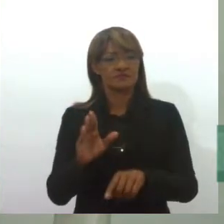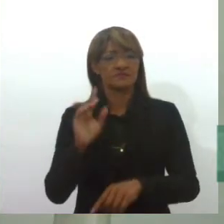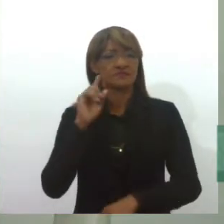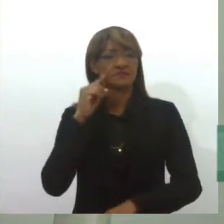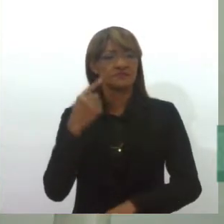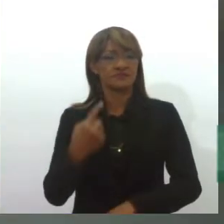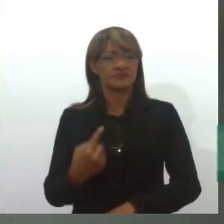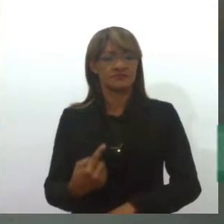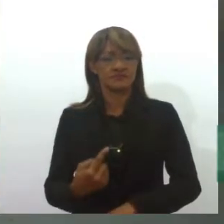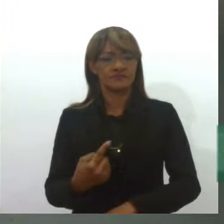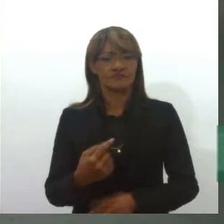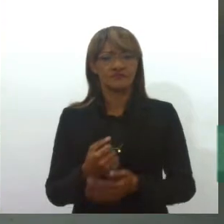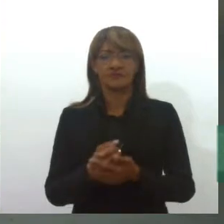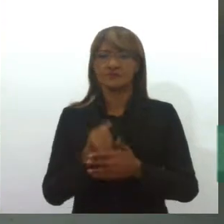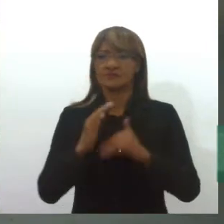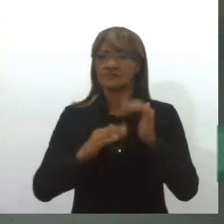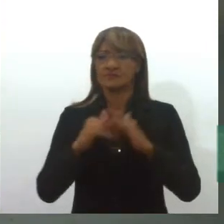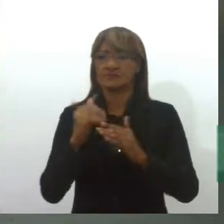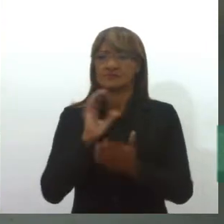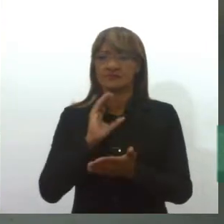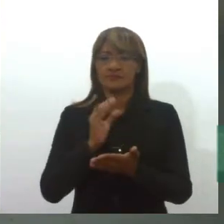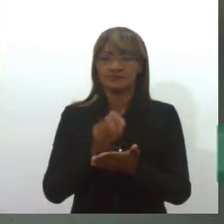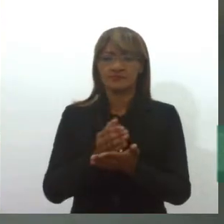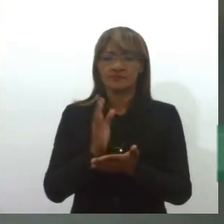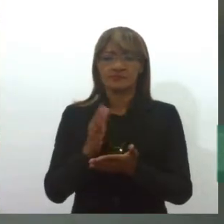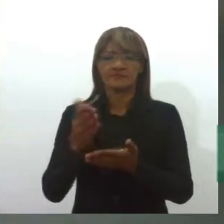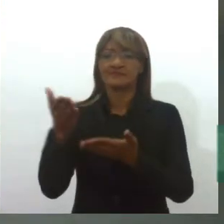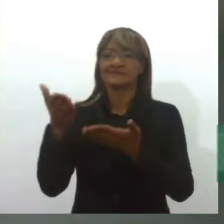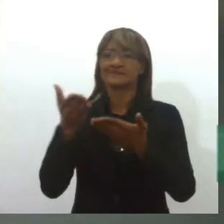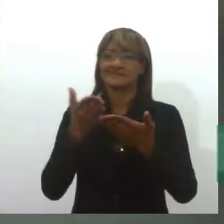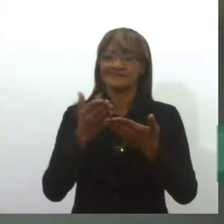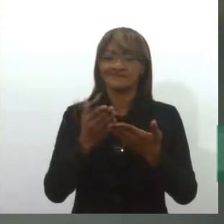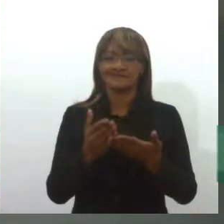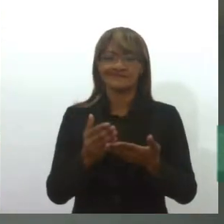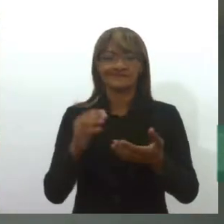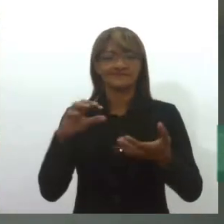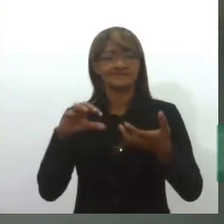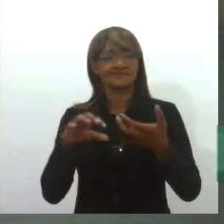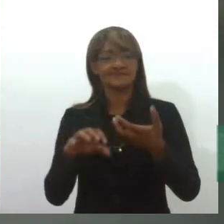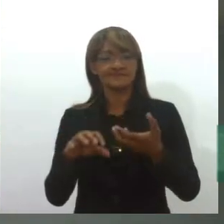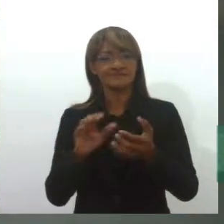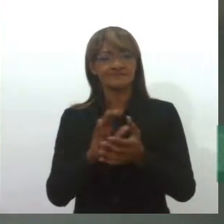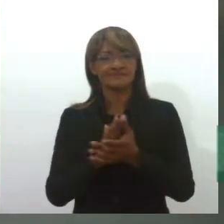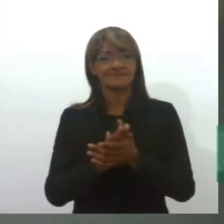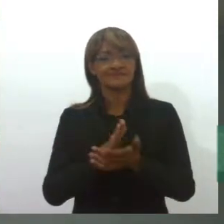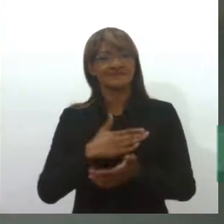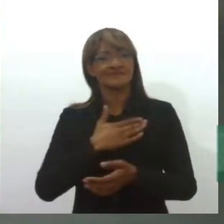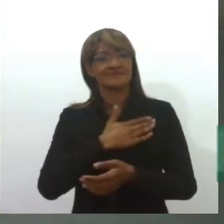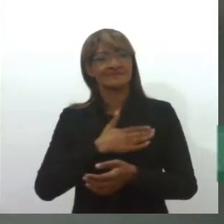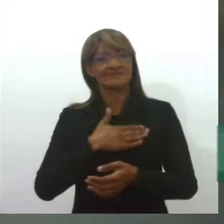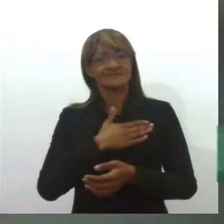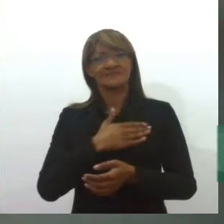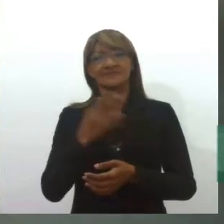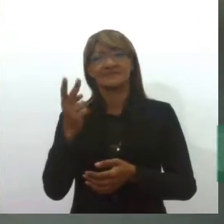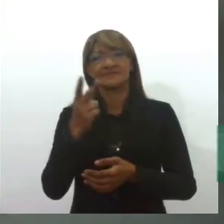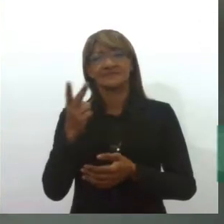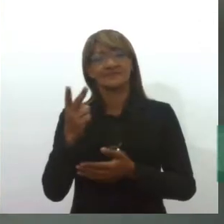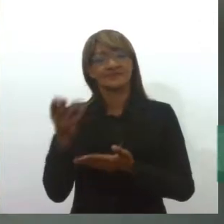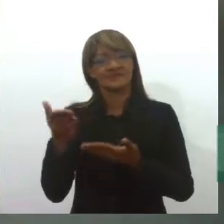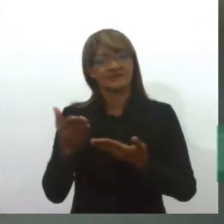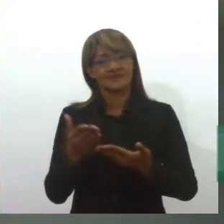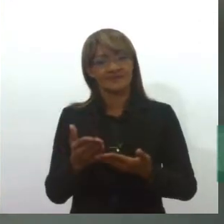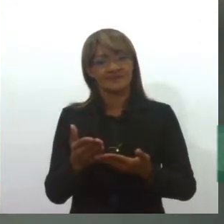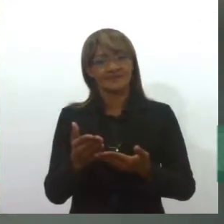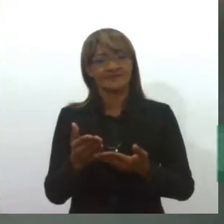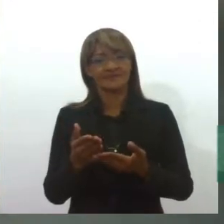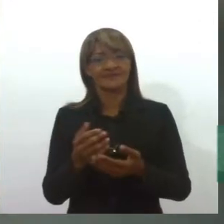Santana. Sejam muito bem-vindos aqui ao programa Congresso em Pauta. É uma satisfação aqui recebê-los. Vou começar